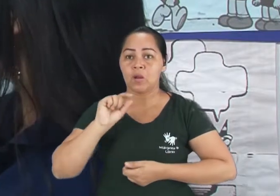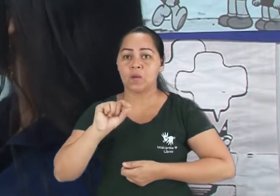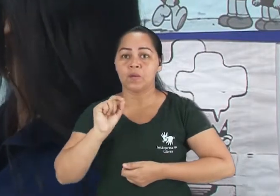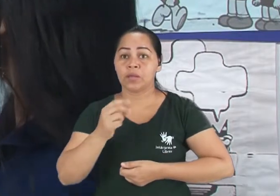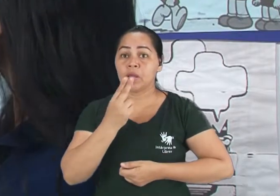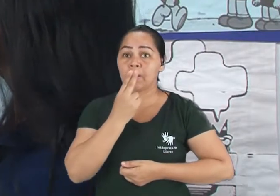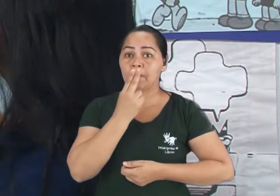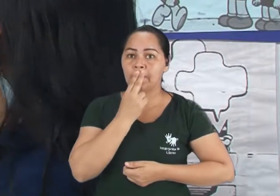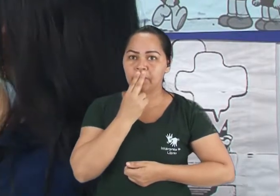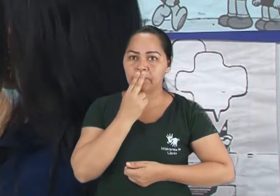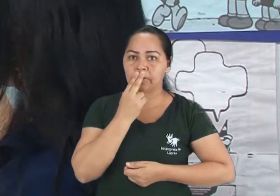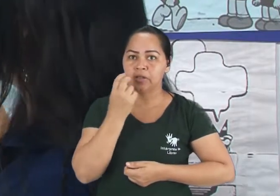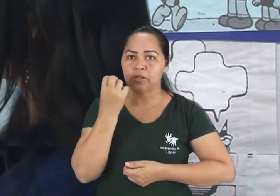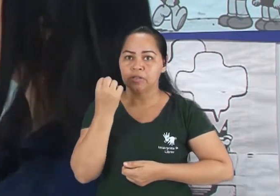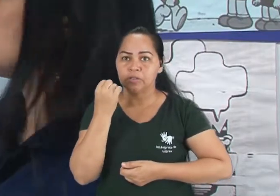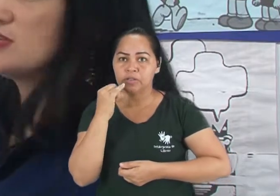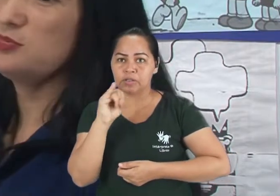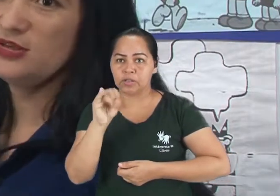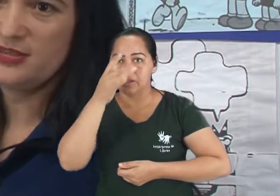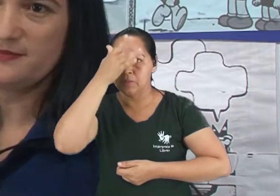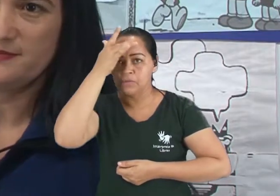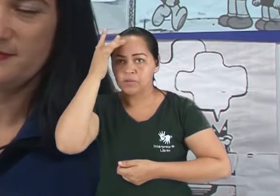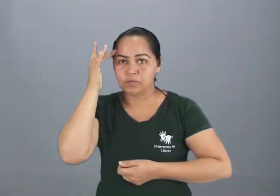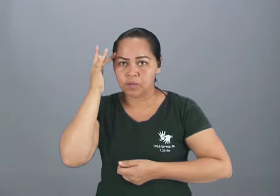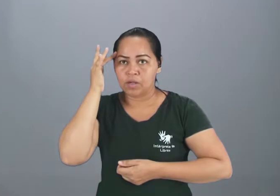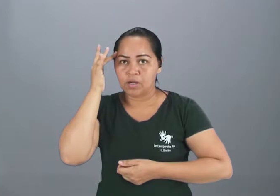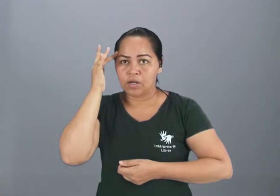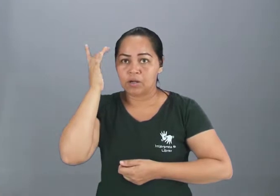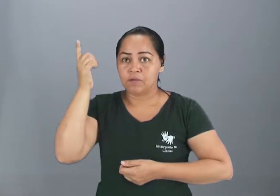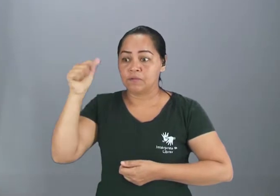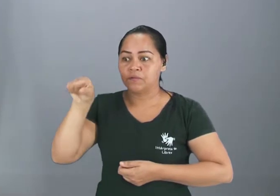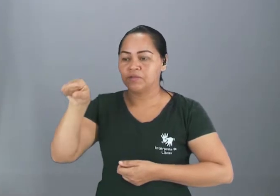provavelmente faria se o autor da frase fosse o Cebolinha?